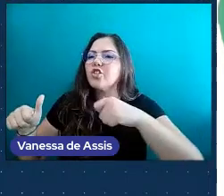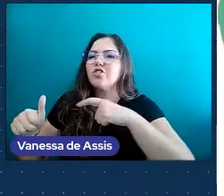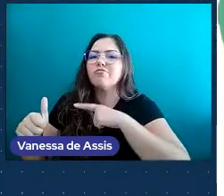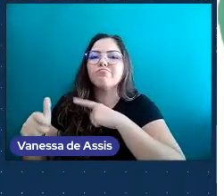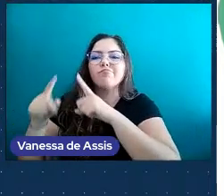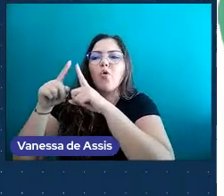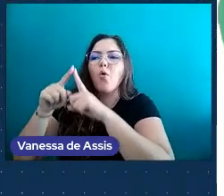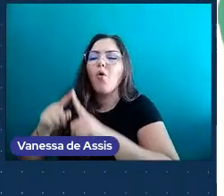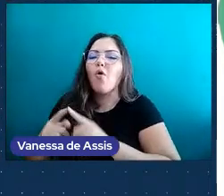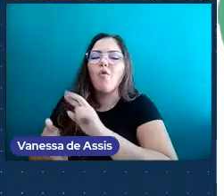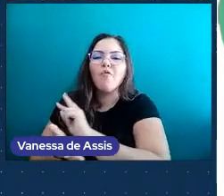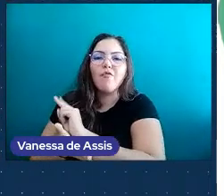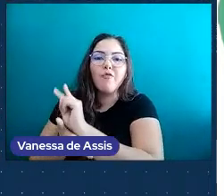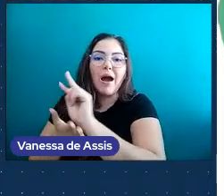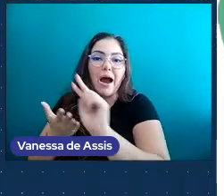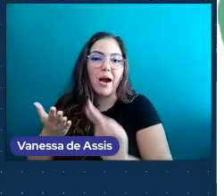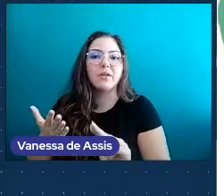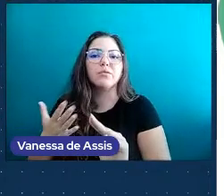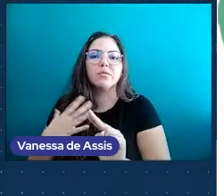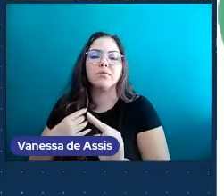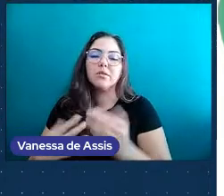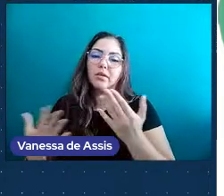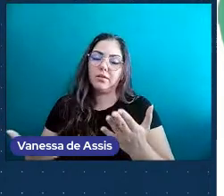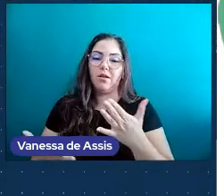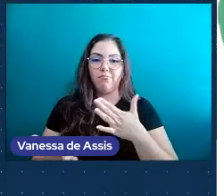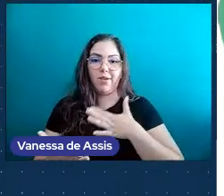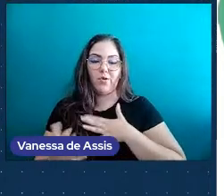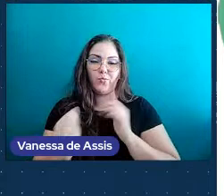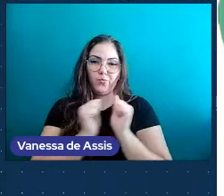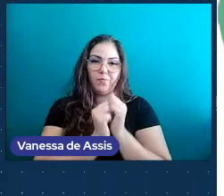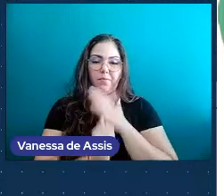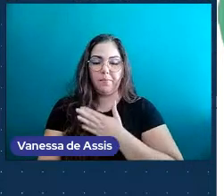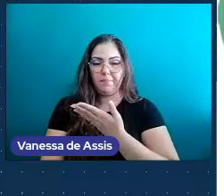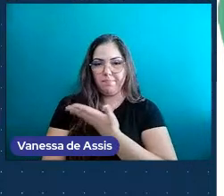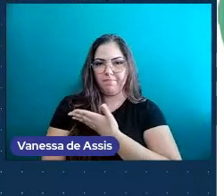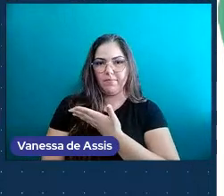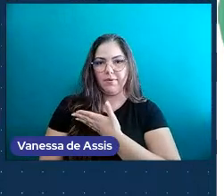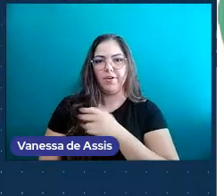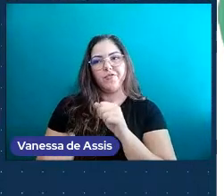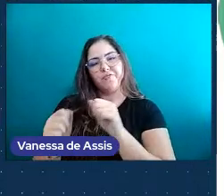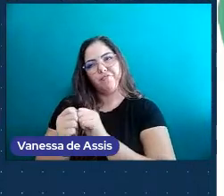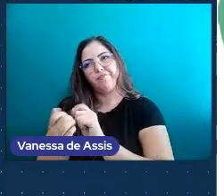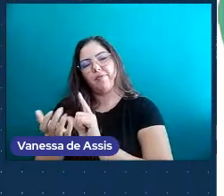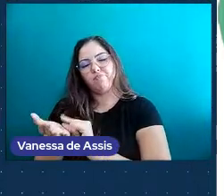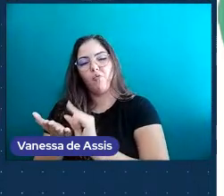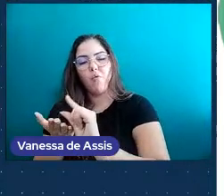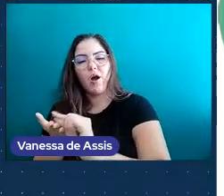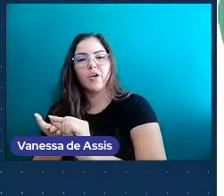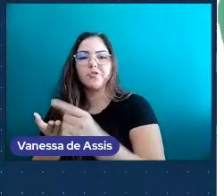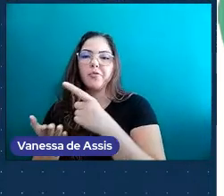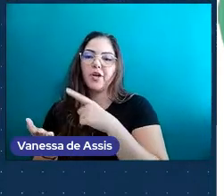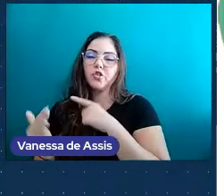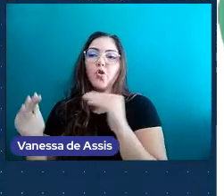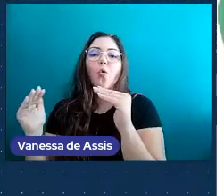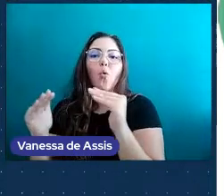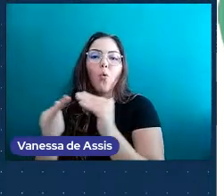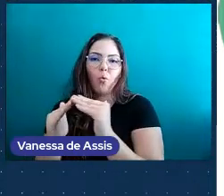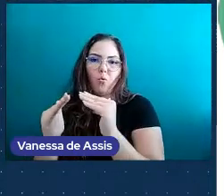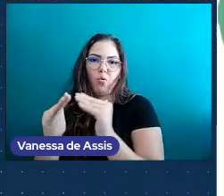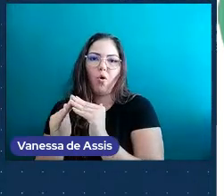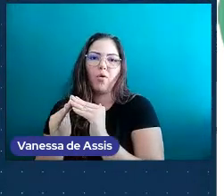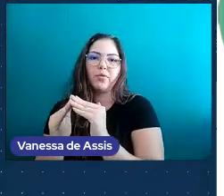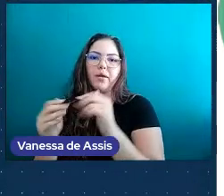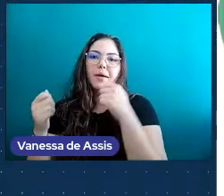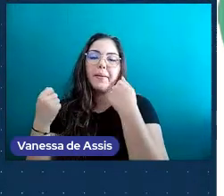esse artigo, a gente se posiciona entre aqueles pesquisadores que concordam que a gente precisa ter